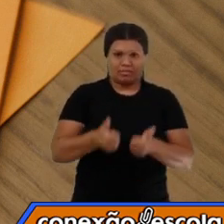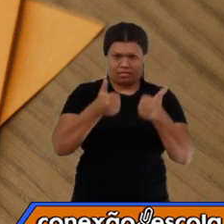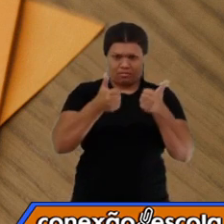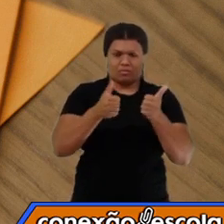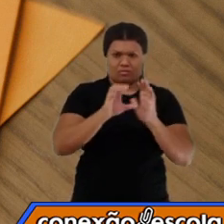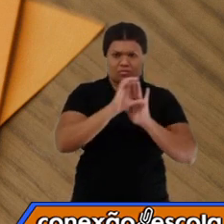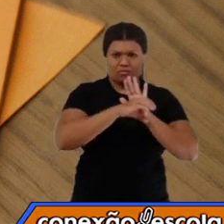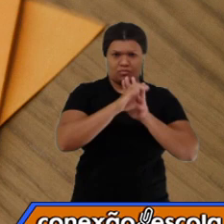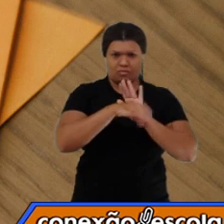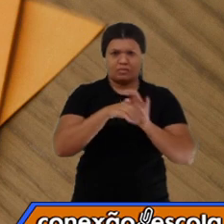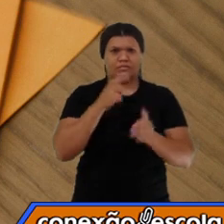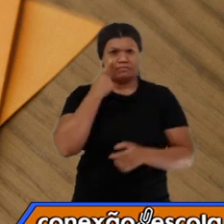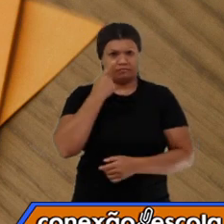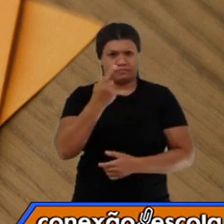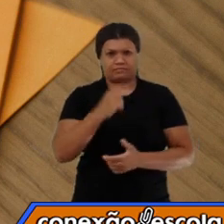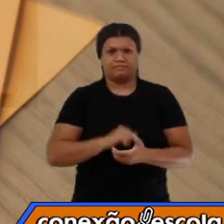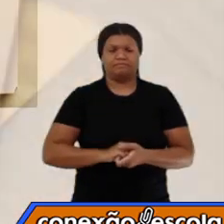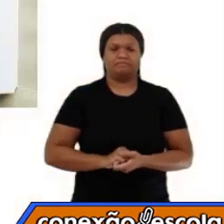conceitos?